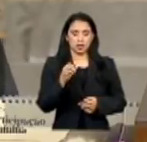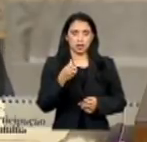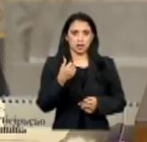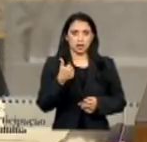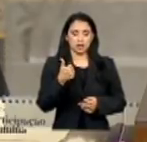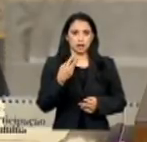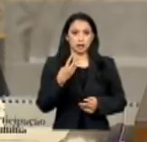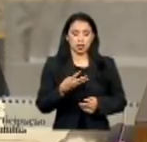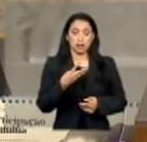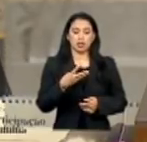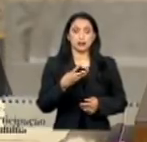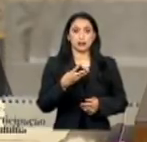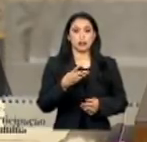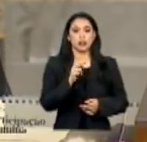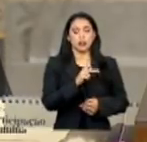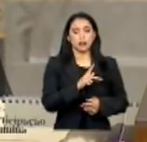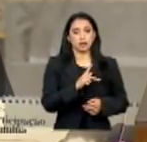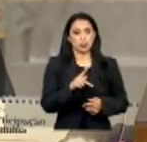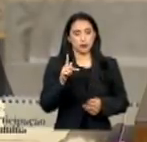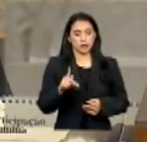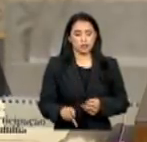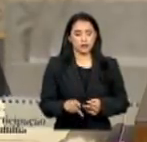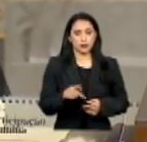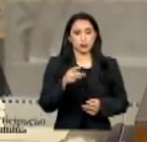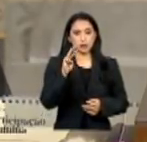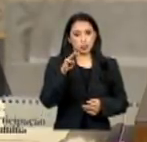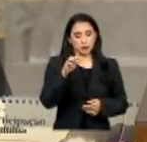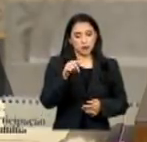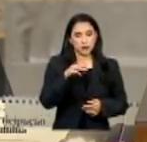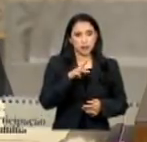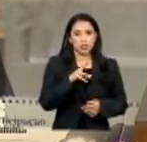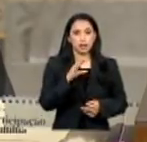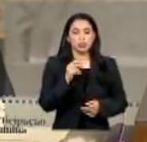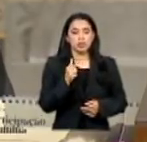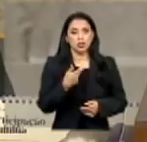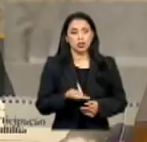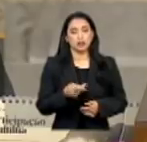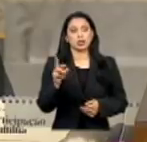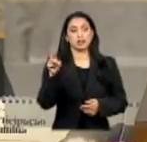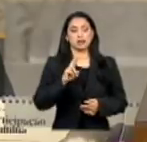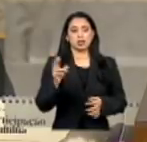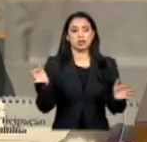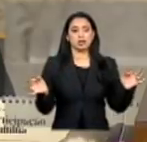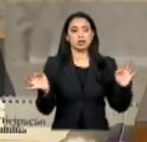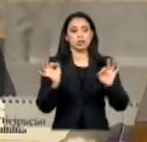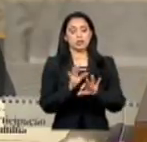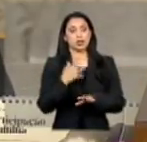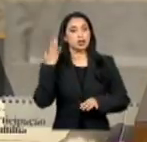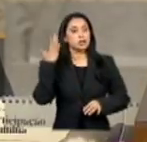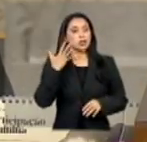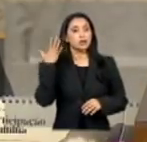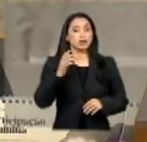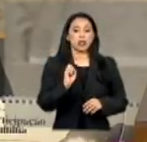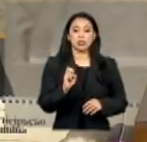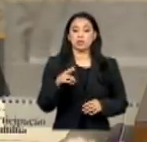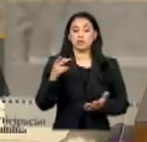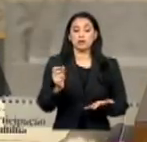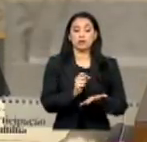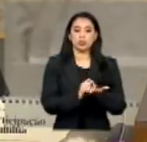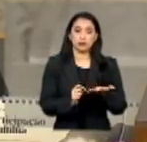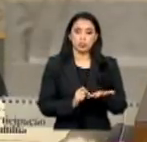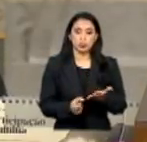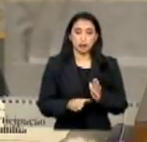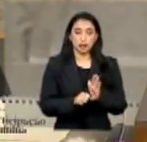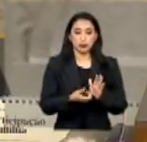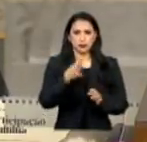marcos estipula a seguinte ordem para apresentação das os sinais orais ou escritas primeira